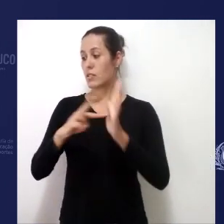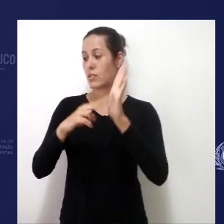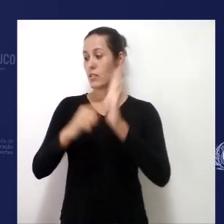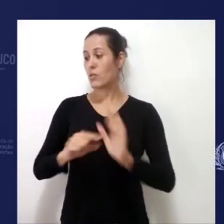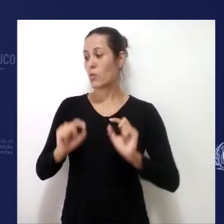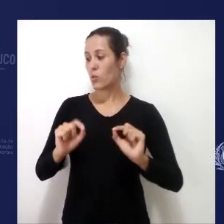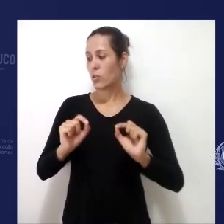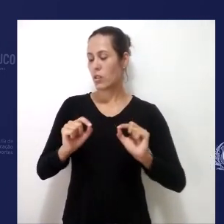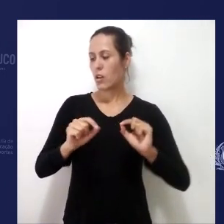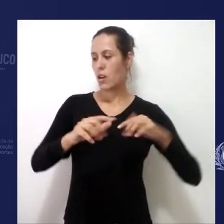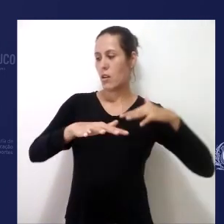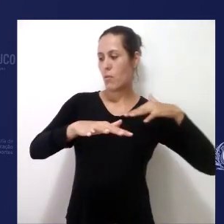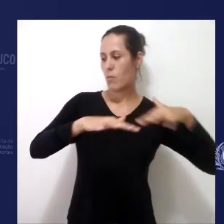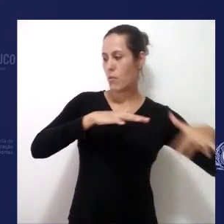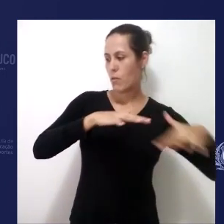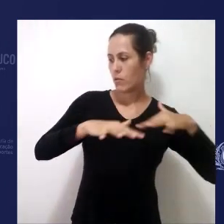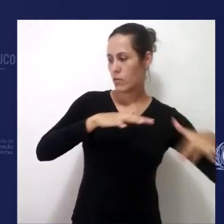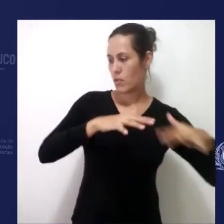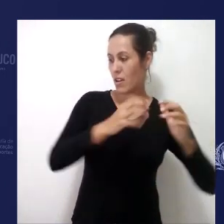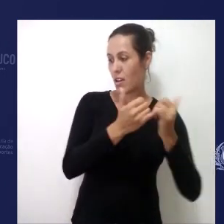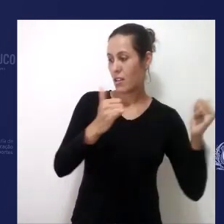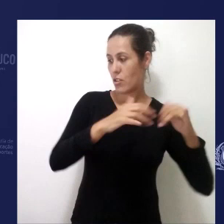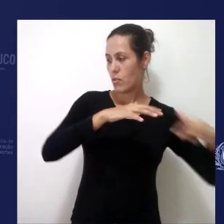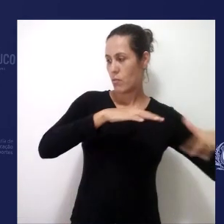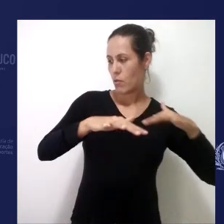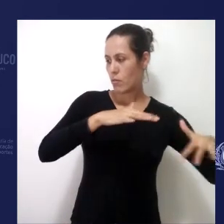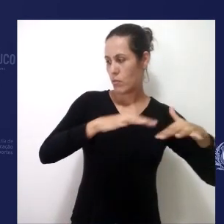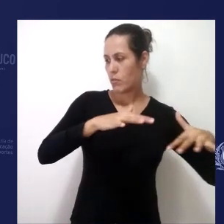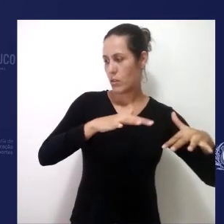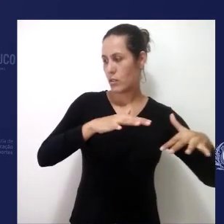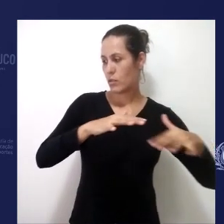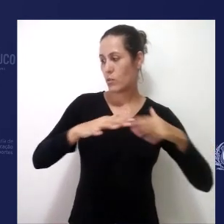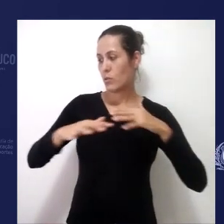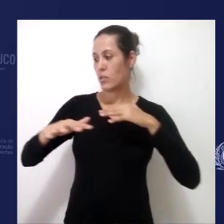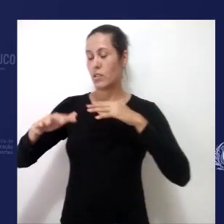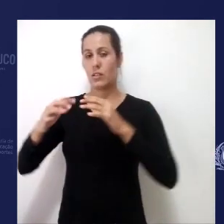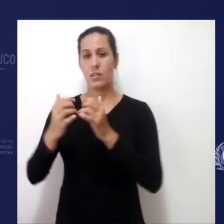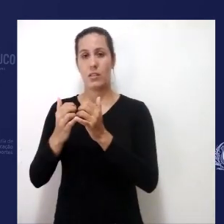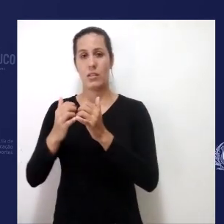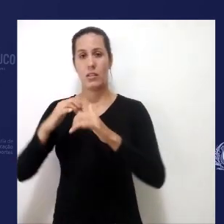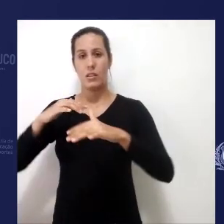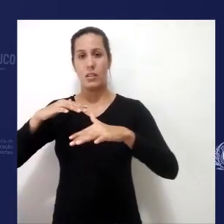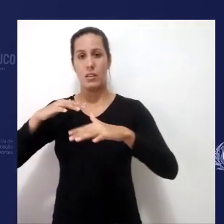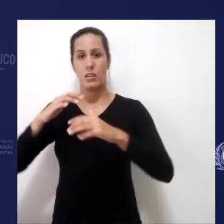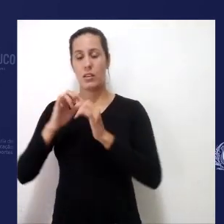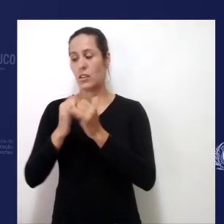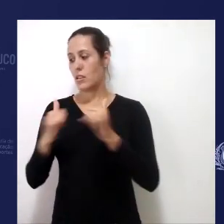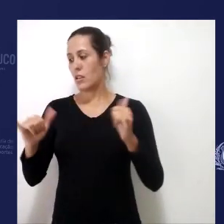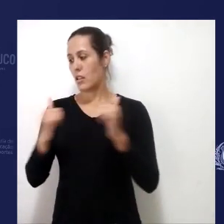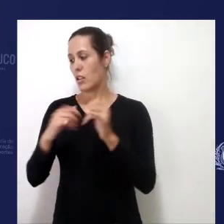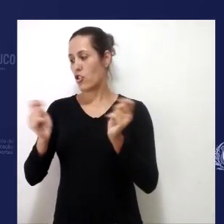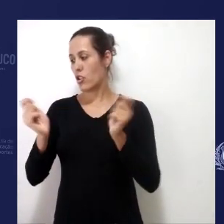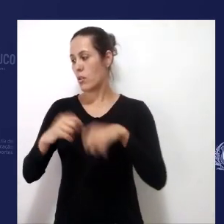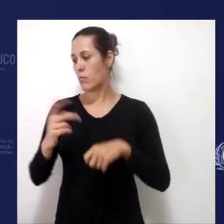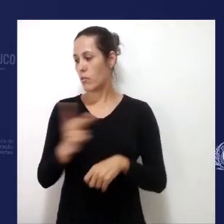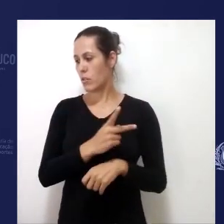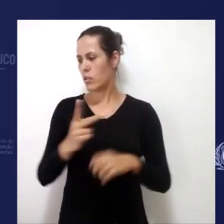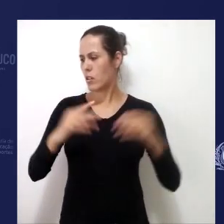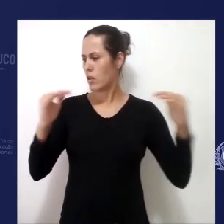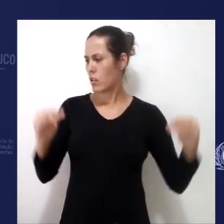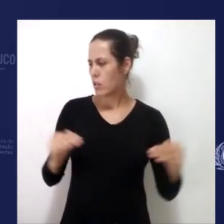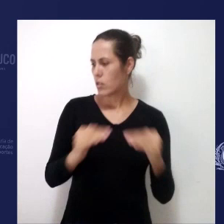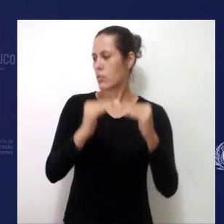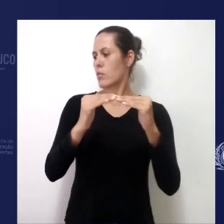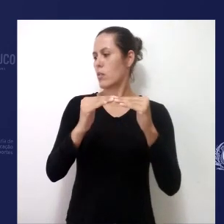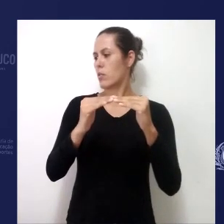da energia cinética com a energia potencial, ela vai ser igual em todos os instantes, em qualquer